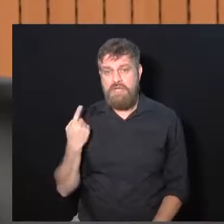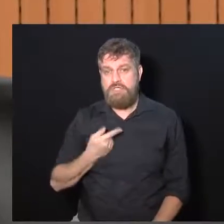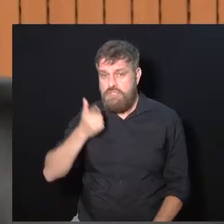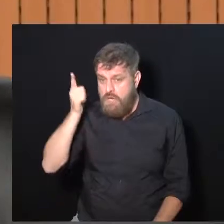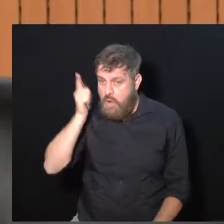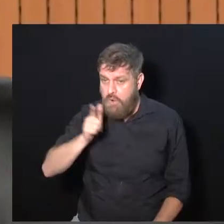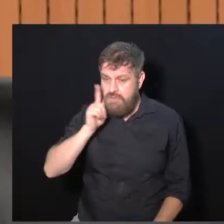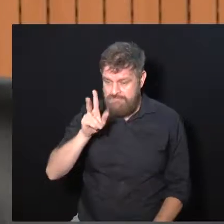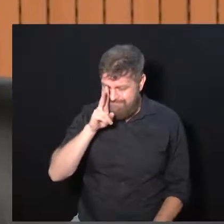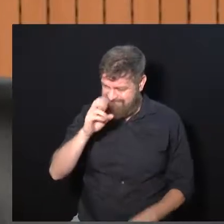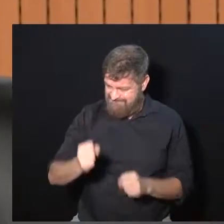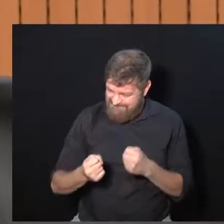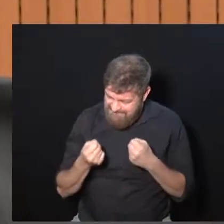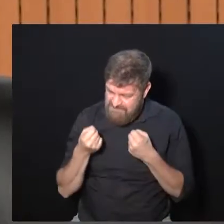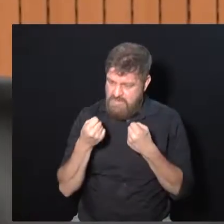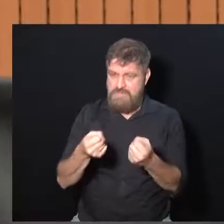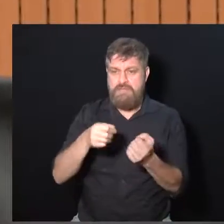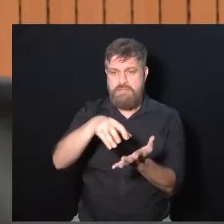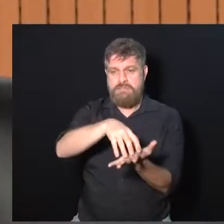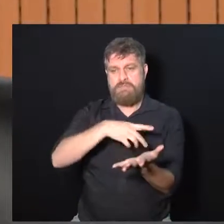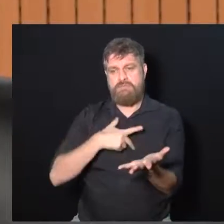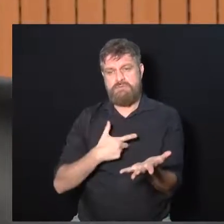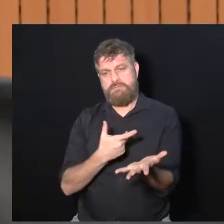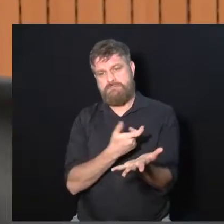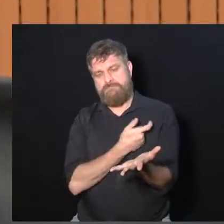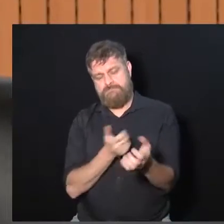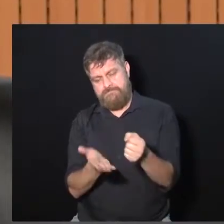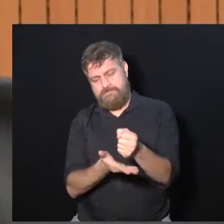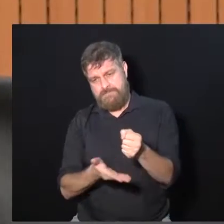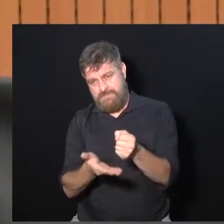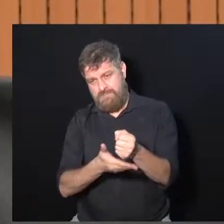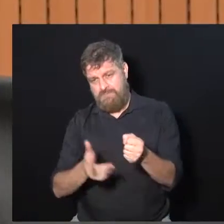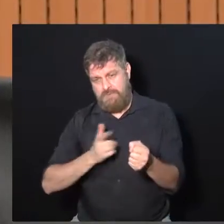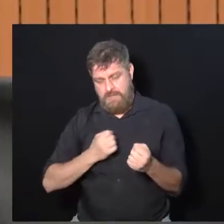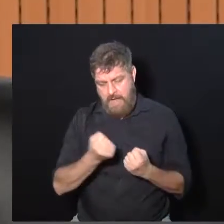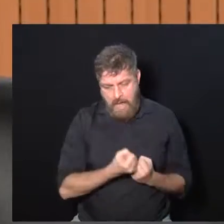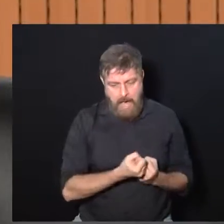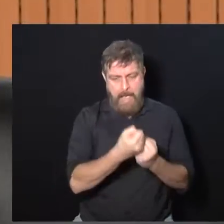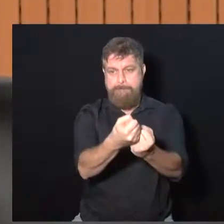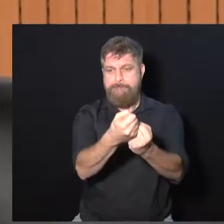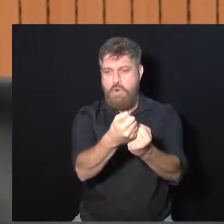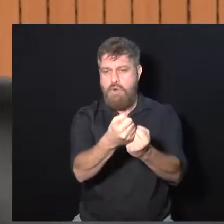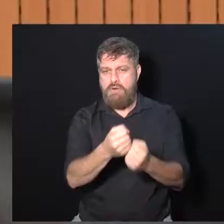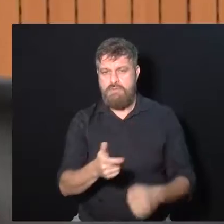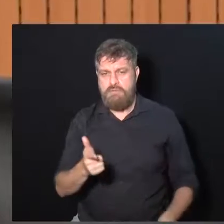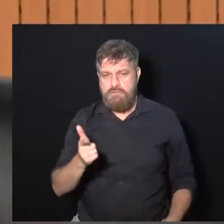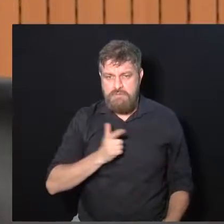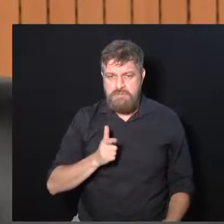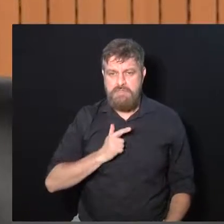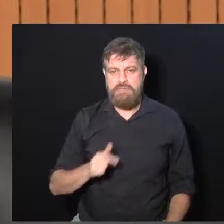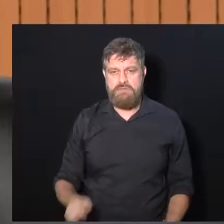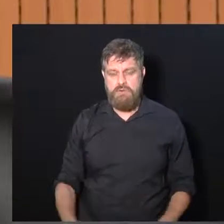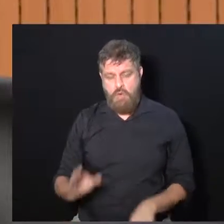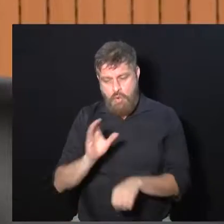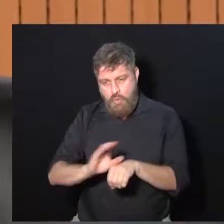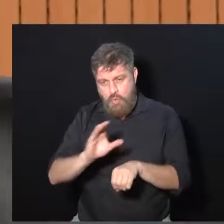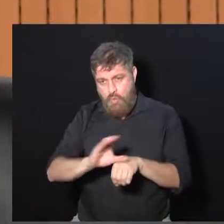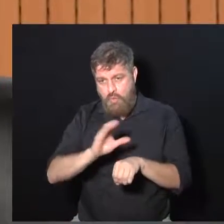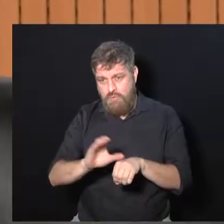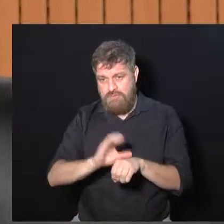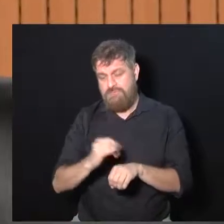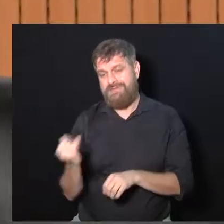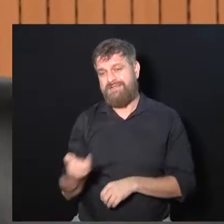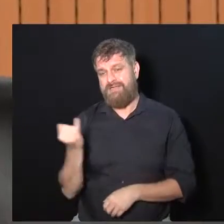conseguiu fortalecer essas unidades básicas, dar subsídios. Então, a gente fez capacitações para